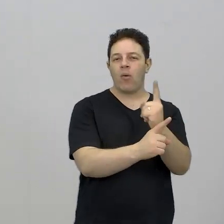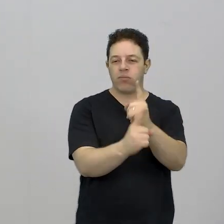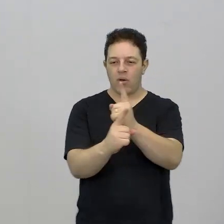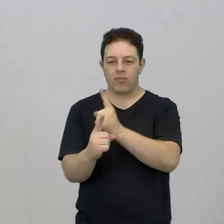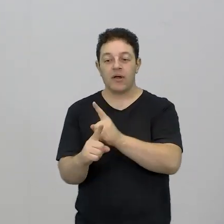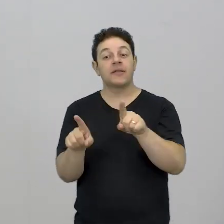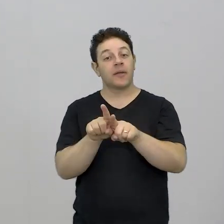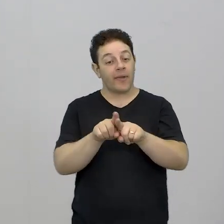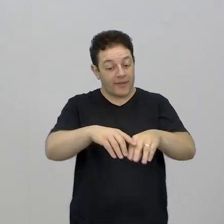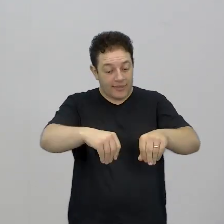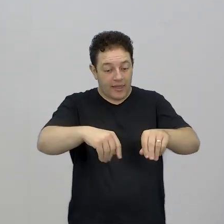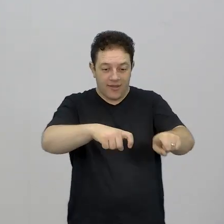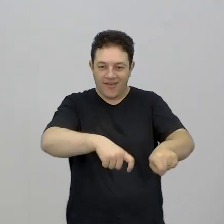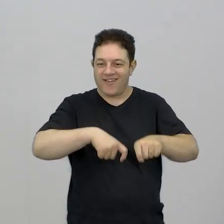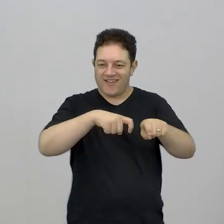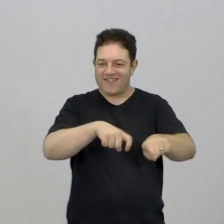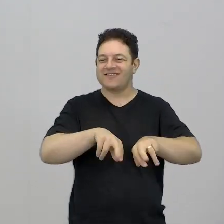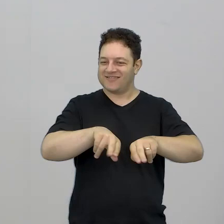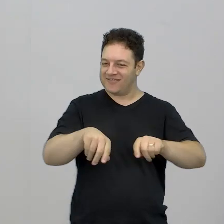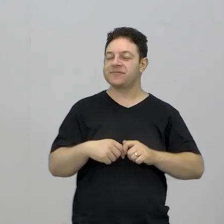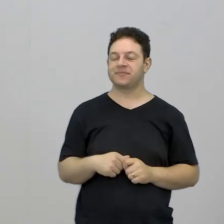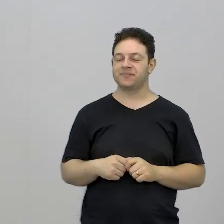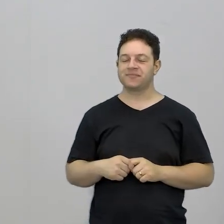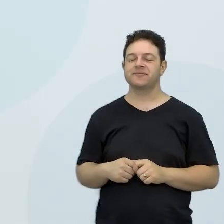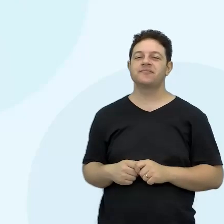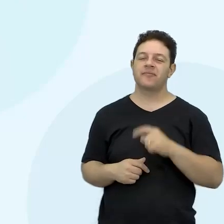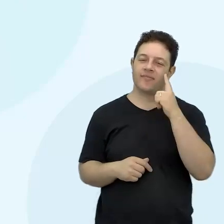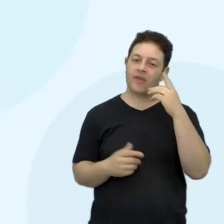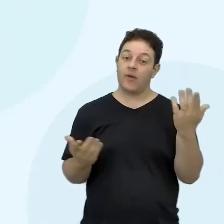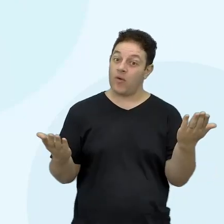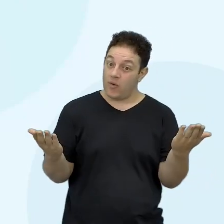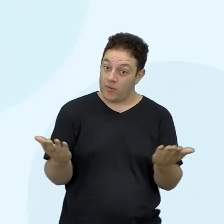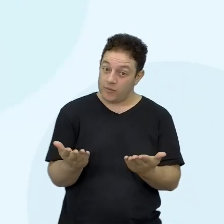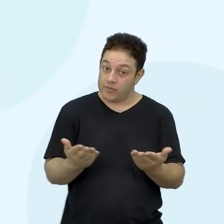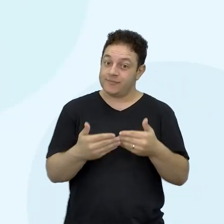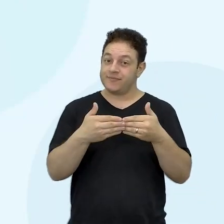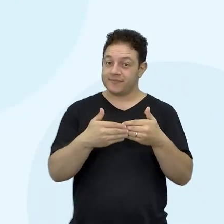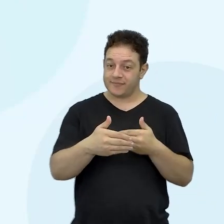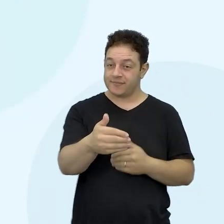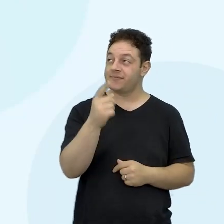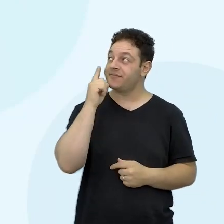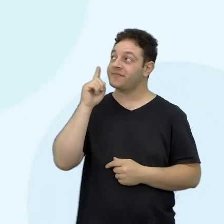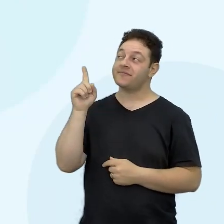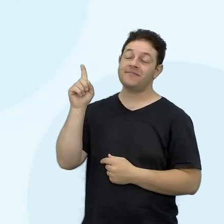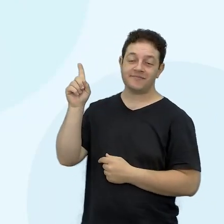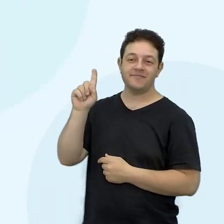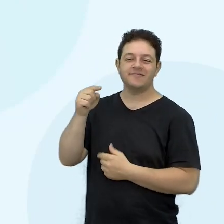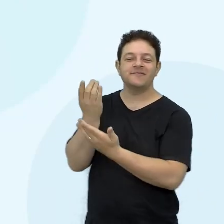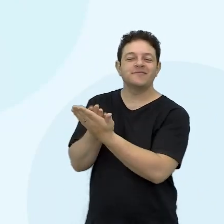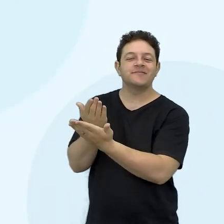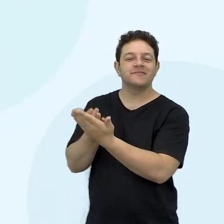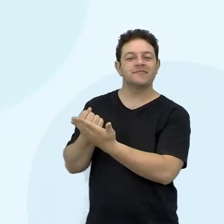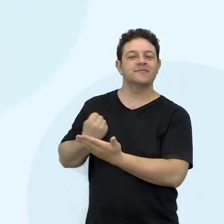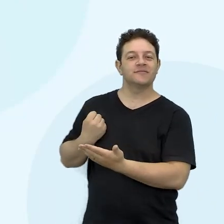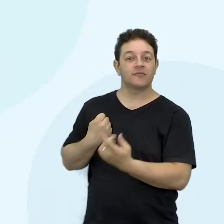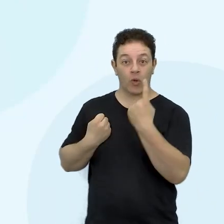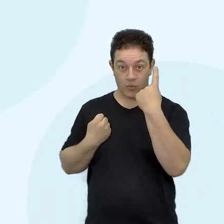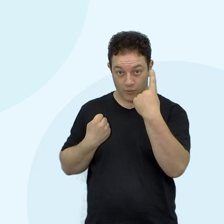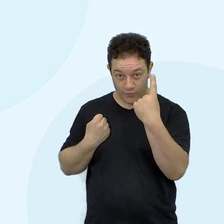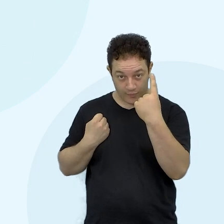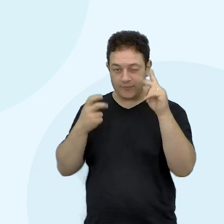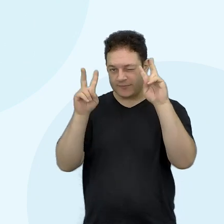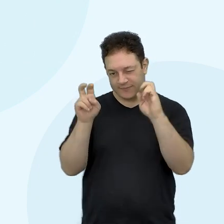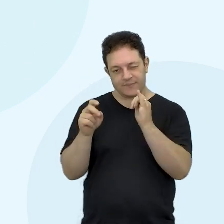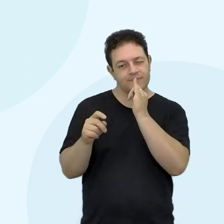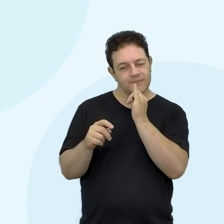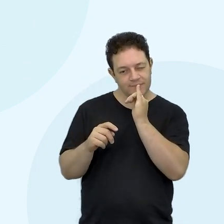questão do solo. E aí, né, vamos então para a nossa aula de hoje. Na nossa aula de hoje, a gente vai retomar, então,